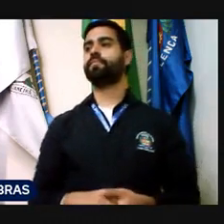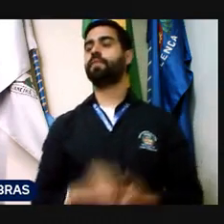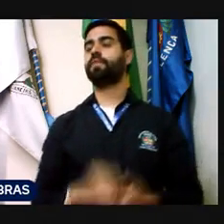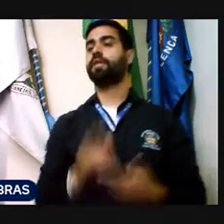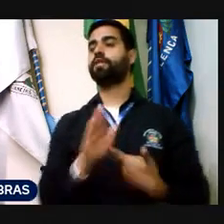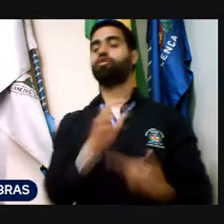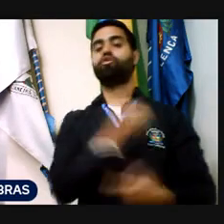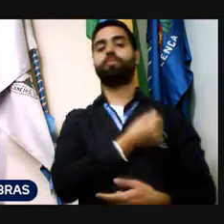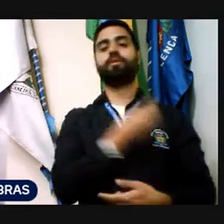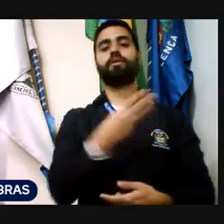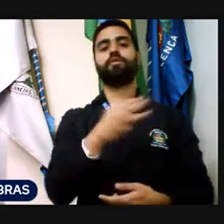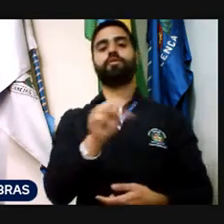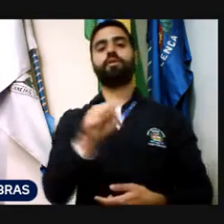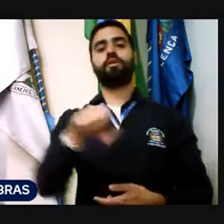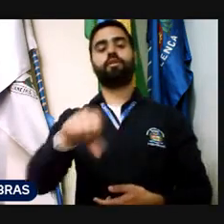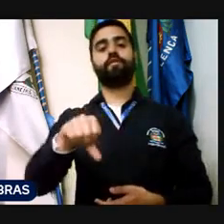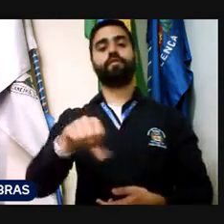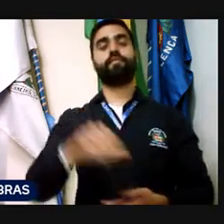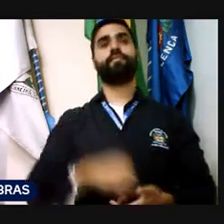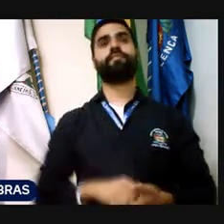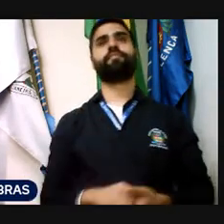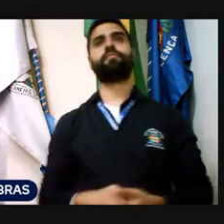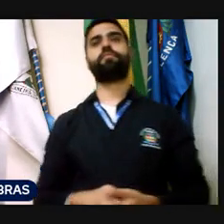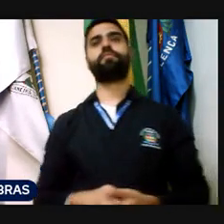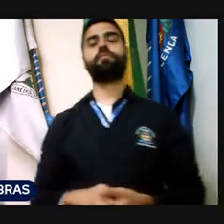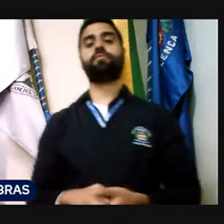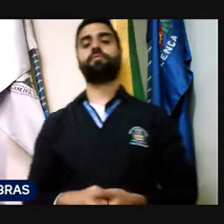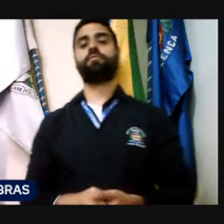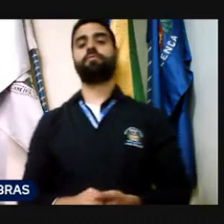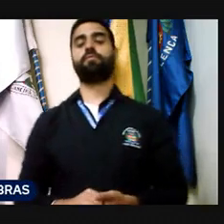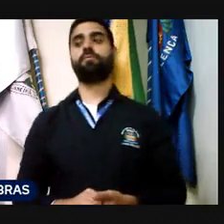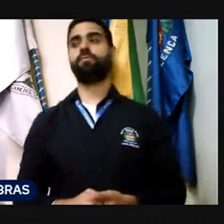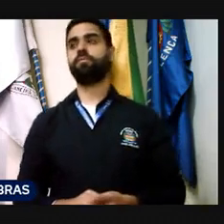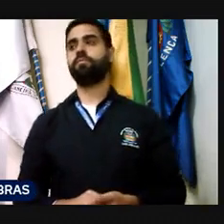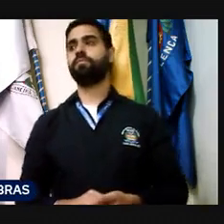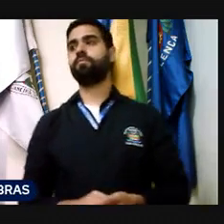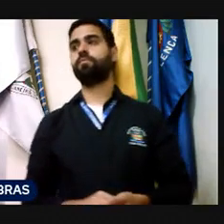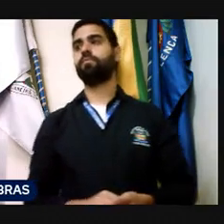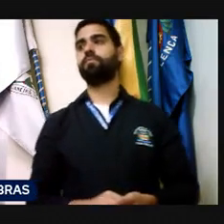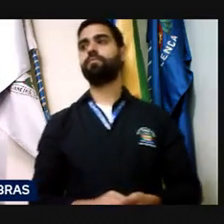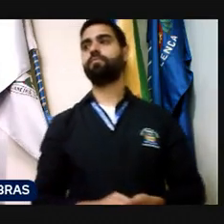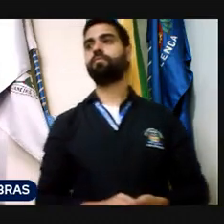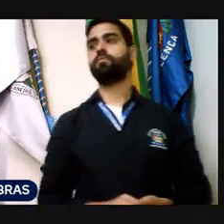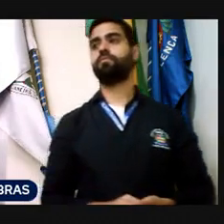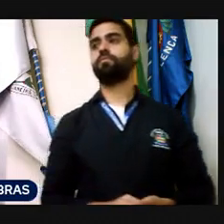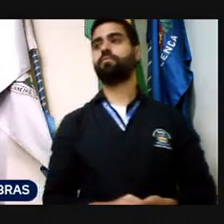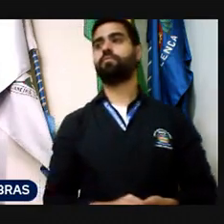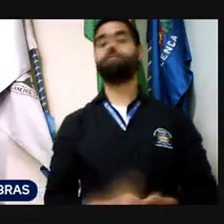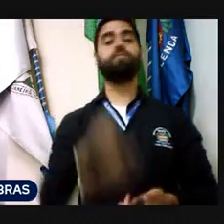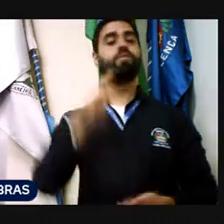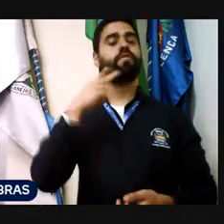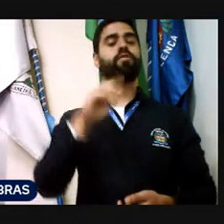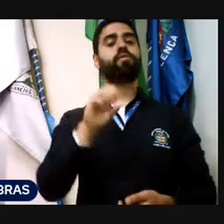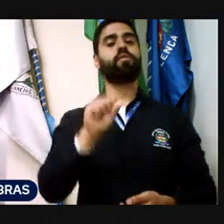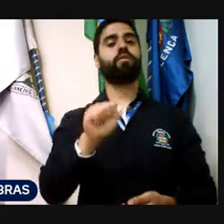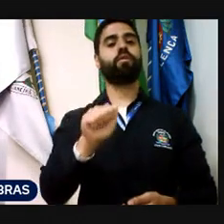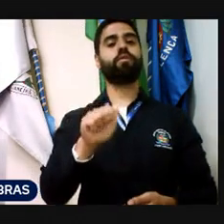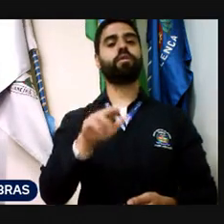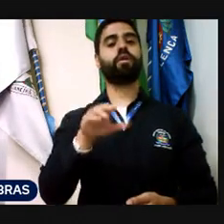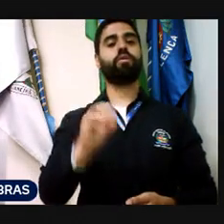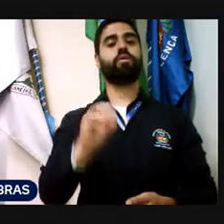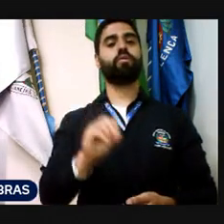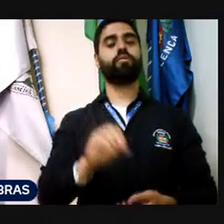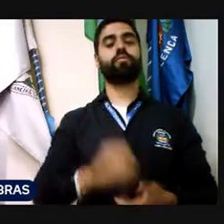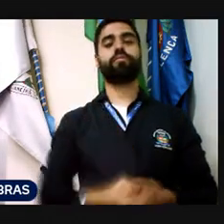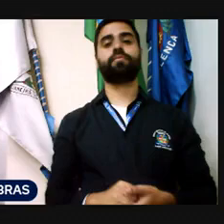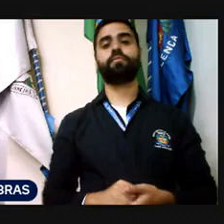Indicação número 389, excelentíssimo presidente da Câmara Municipal de Valença, vereador José Reinaldo Alves Bass, o vereador Saulo Correia, ímpar subscrito,